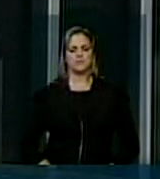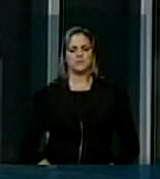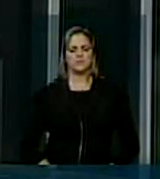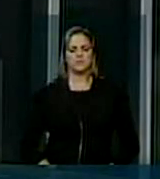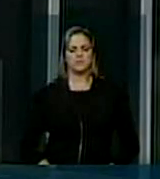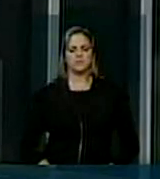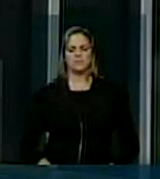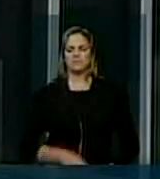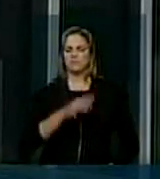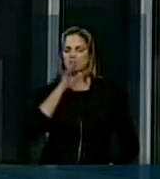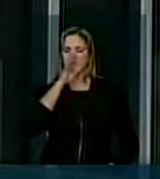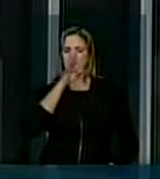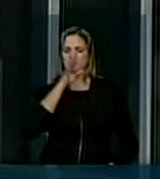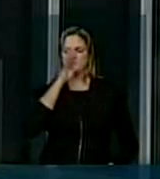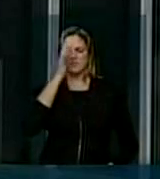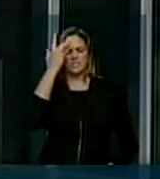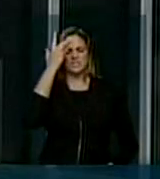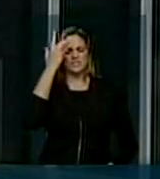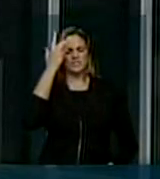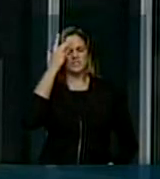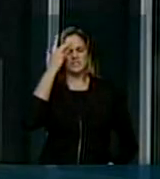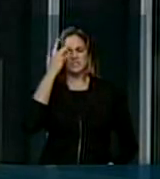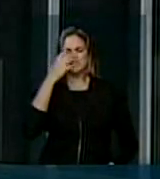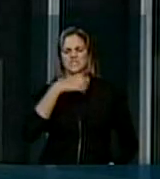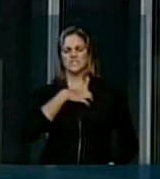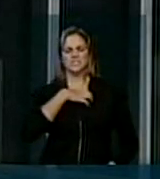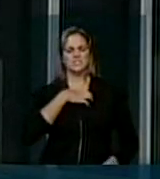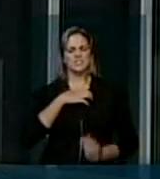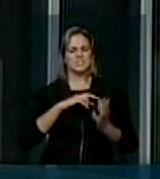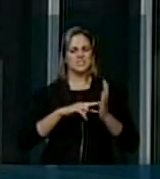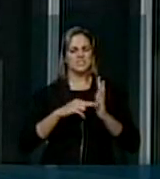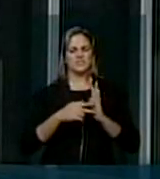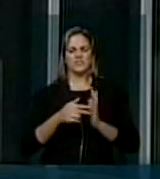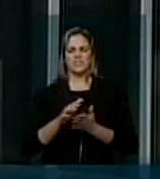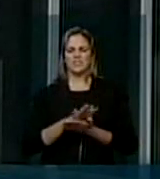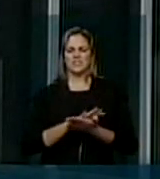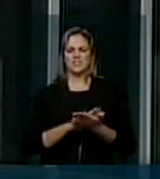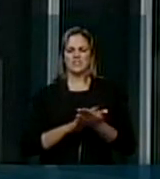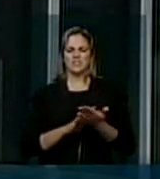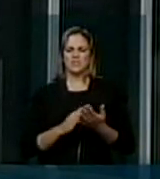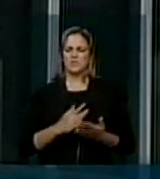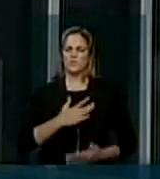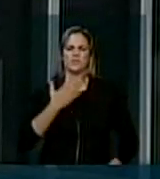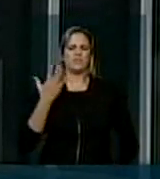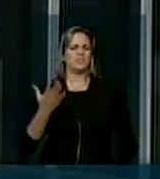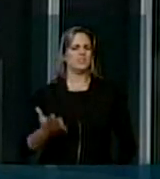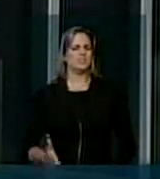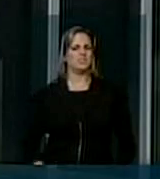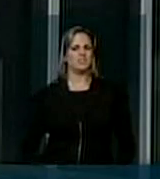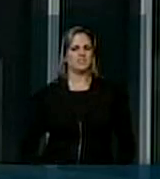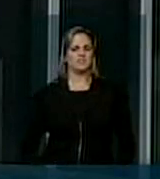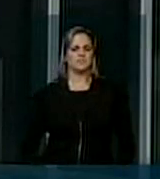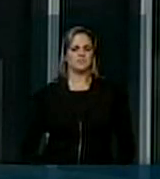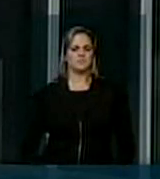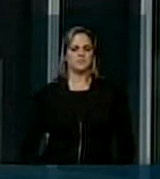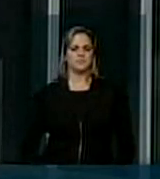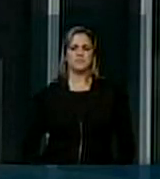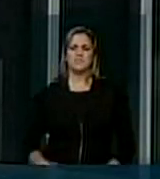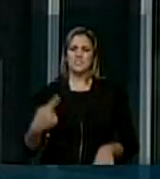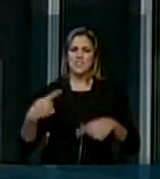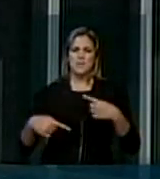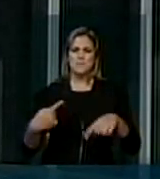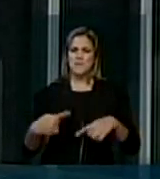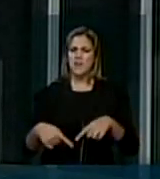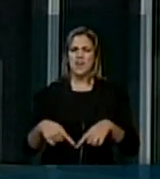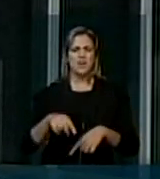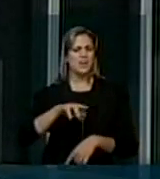Não faz absolutamente nenhum sentido. E nesta ocasião, num debate que não era religioso, porque